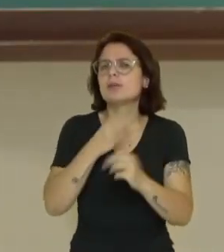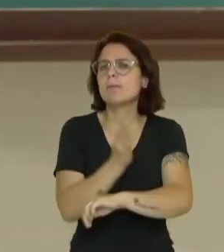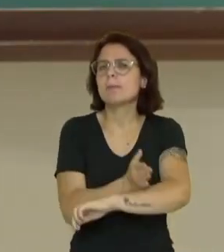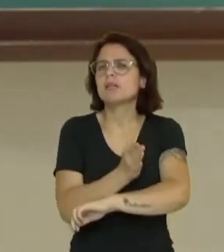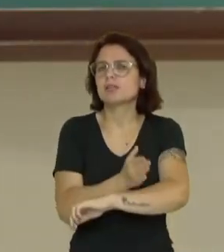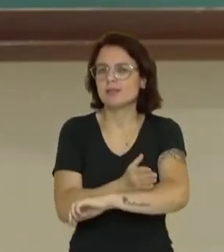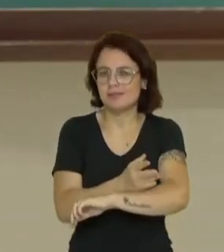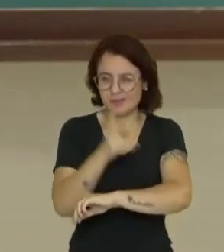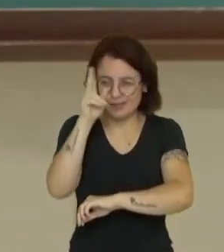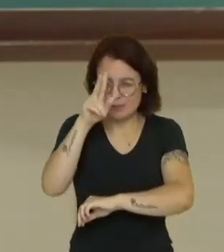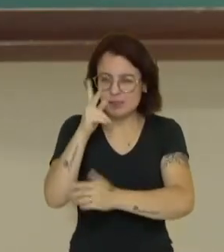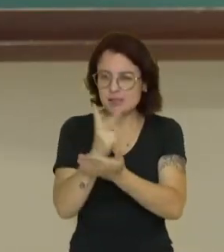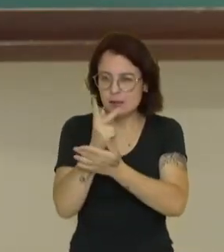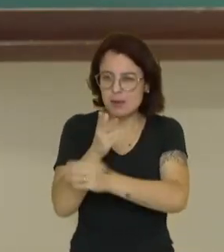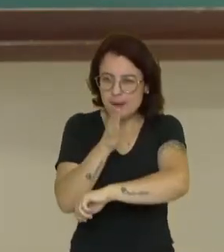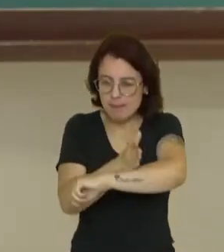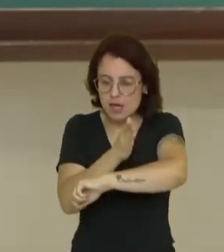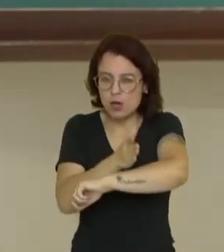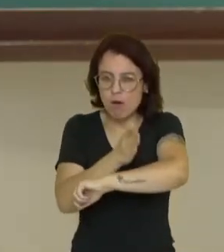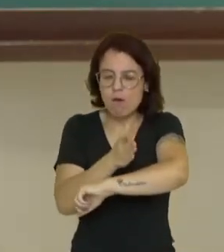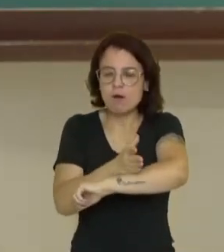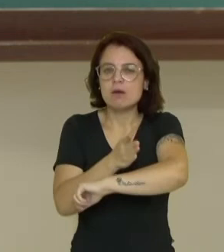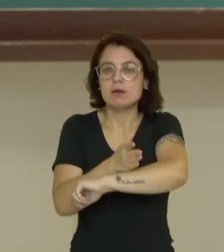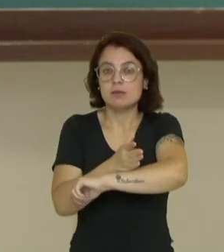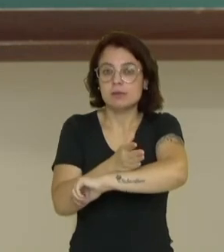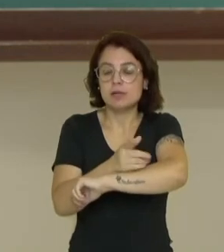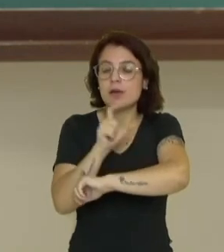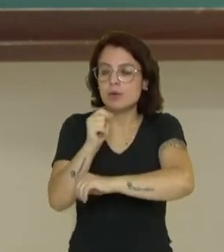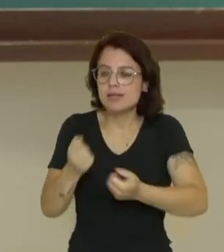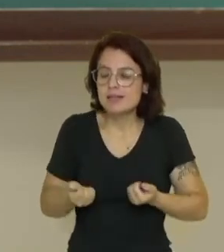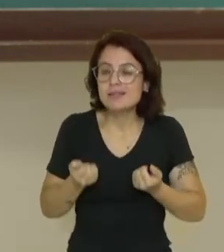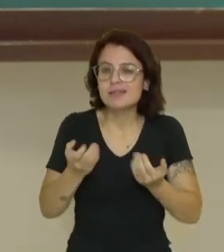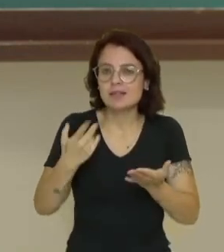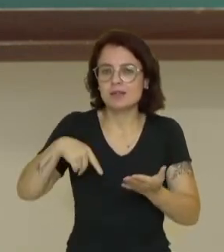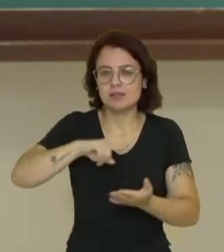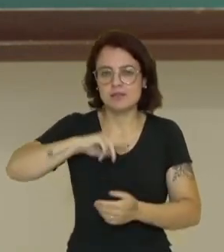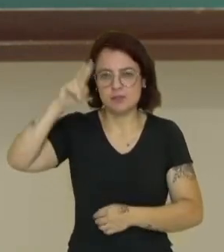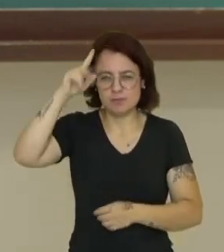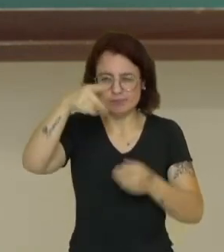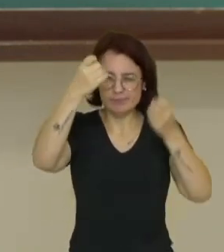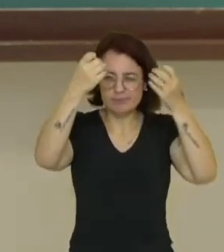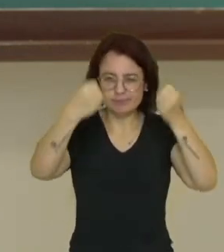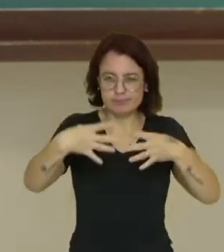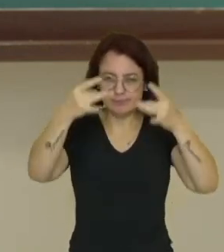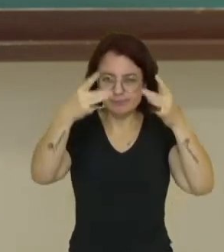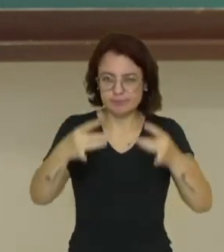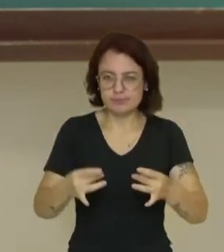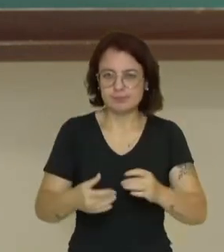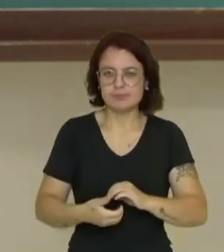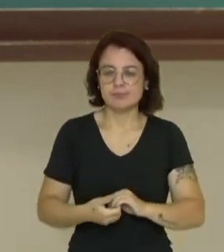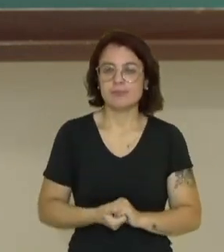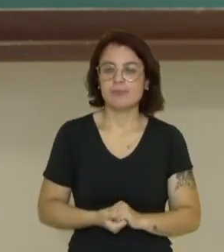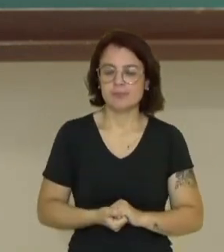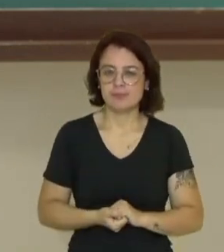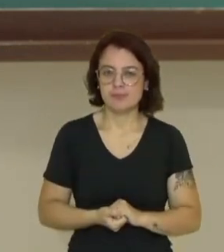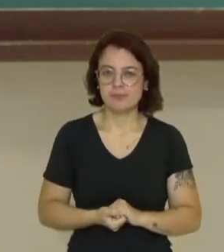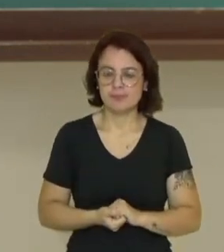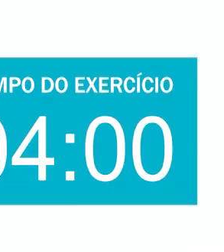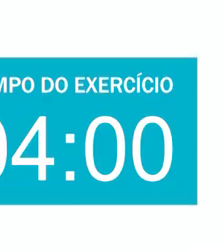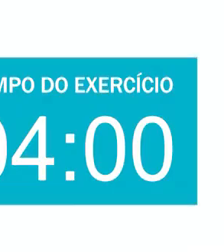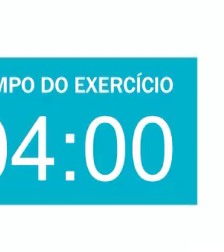é aquela que vai me ajudar a me manter na virtude. Faça um pequeno texto aí sobre isso. Agora é com você.